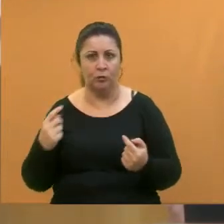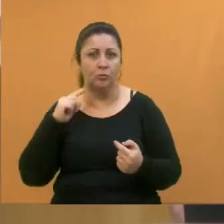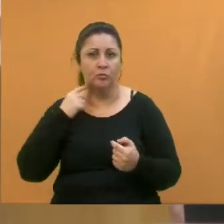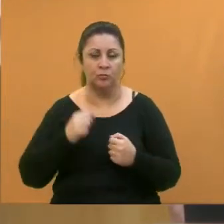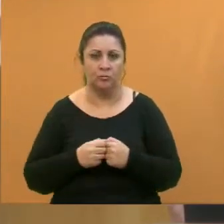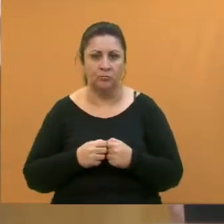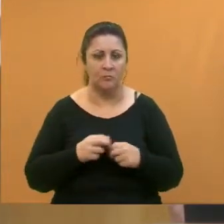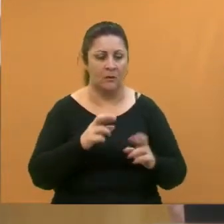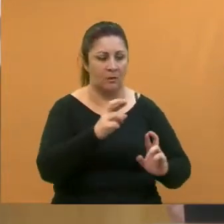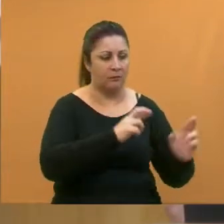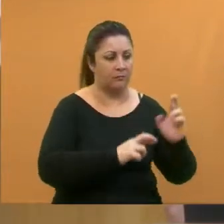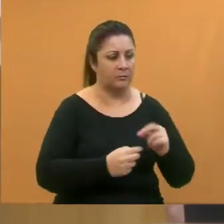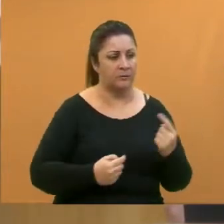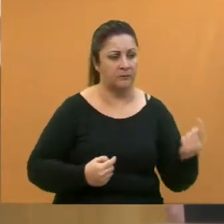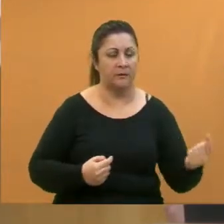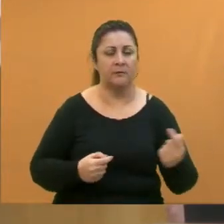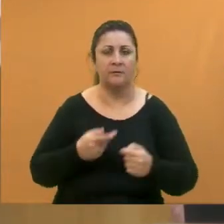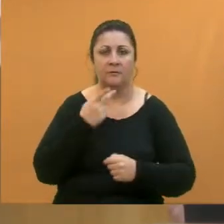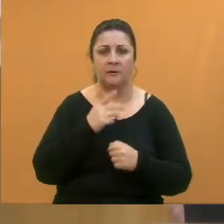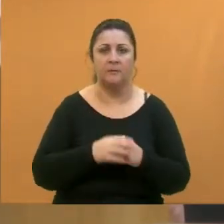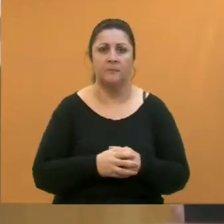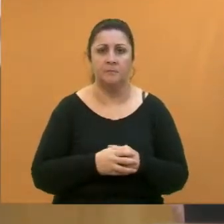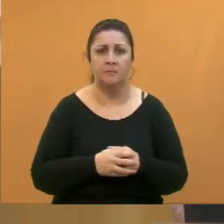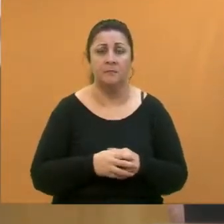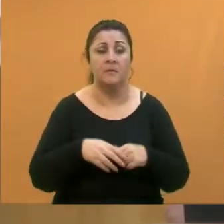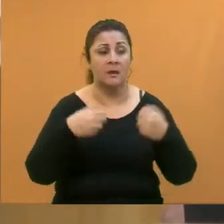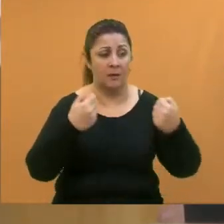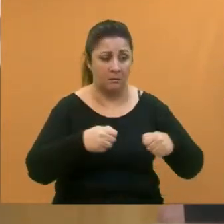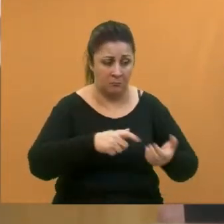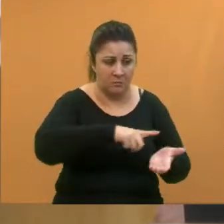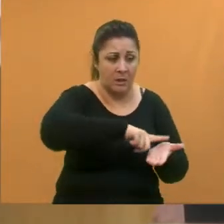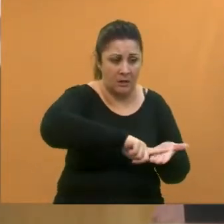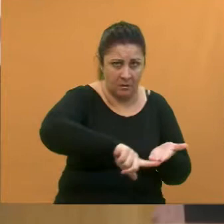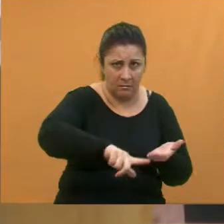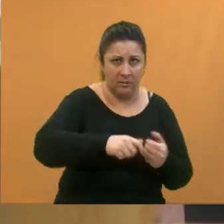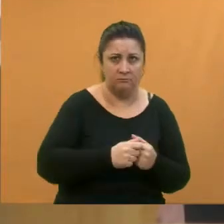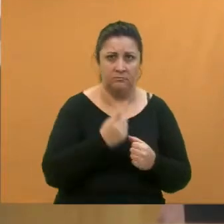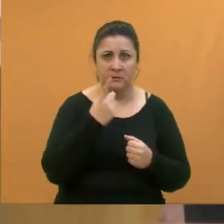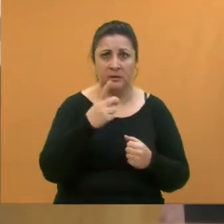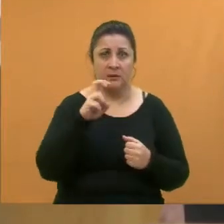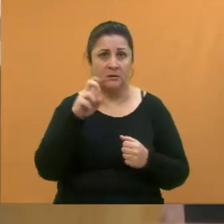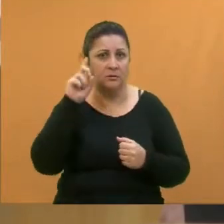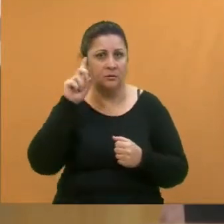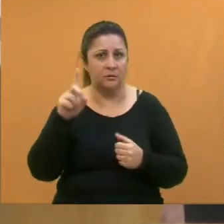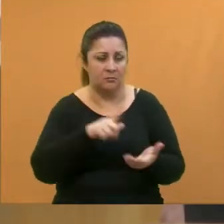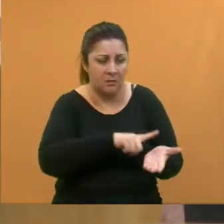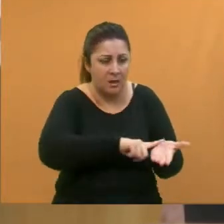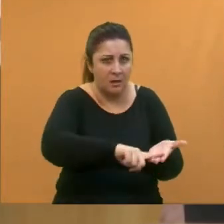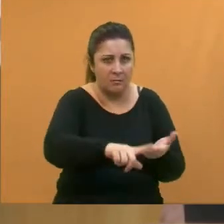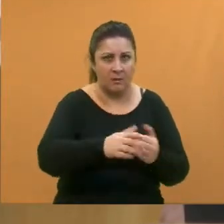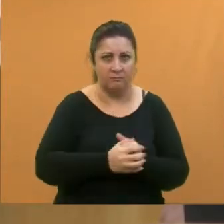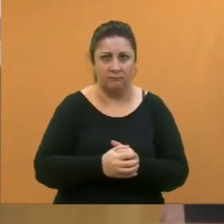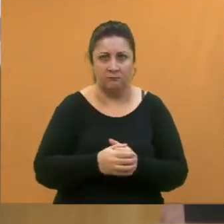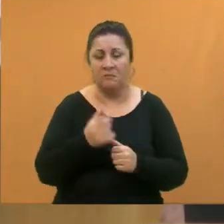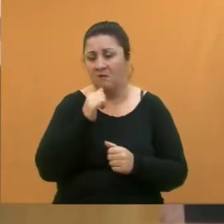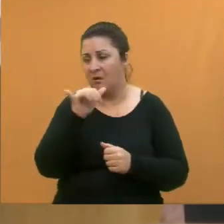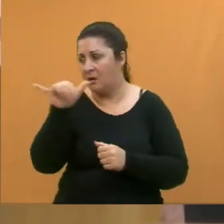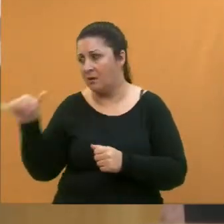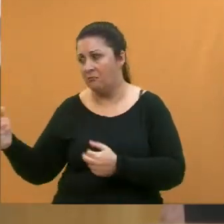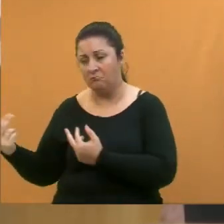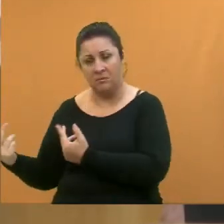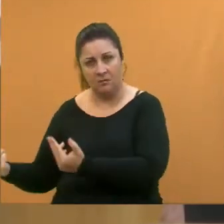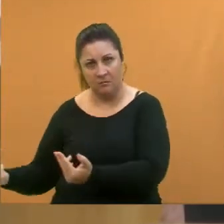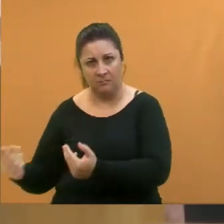fiscal passa lá e fala assim, você tem que limpar o seu terreno. Você tem 15 dias para limpar o seu terreno. E fala para mim a mesma